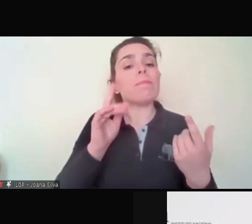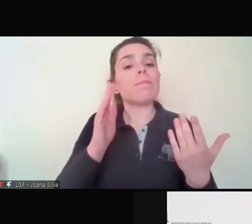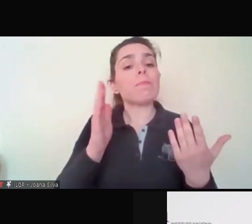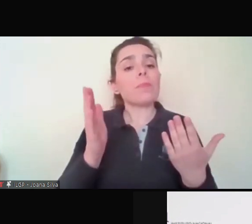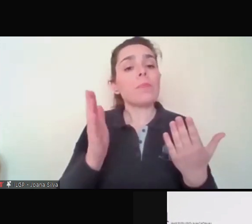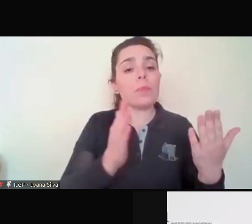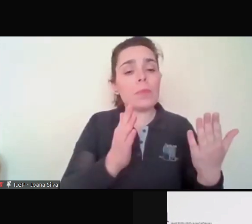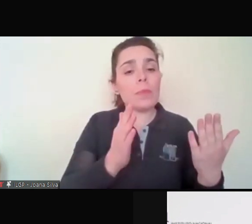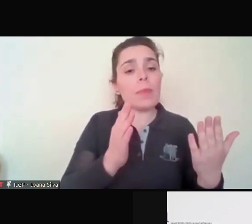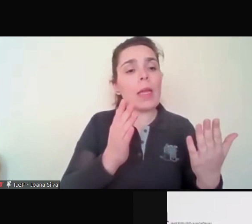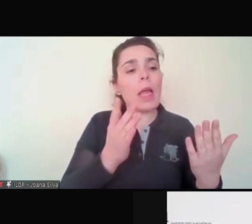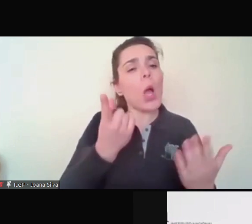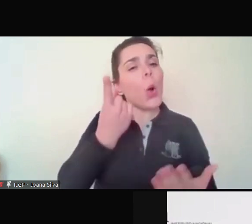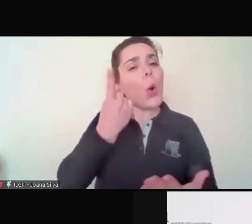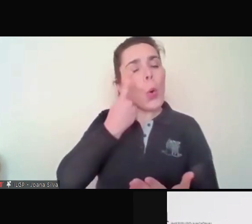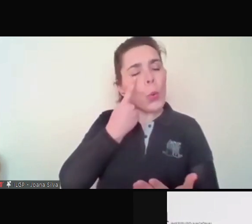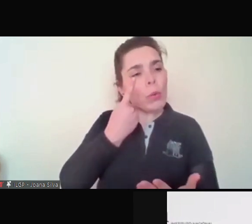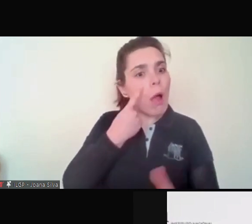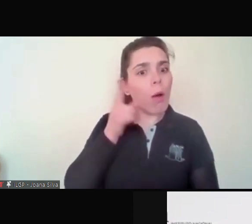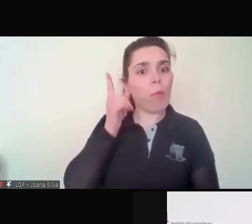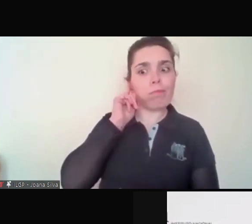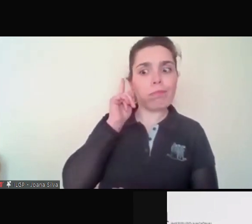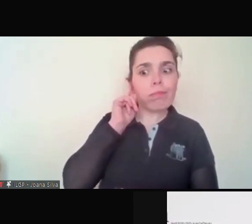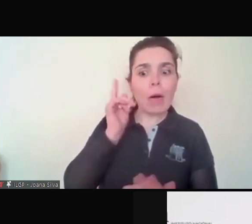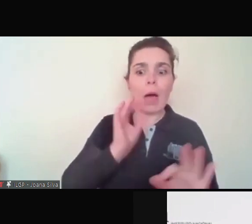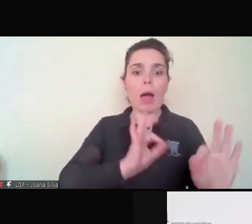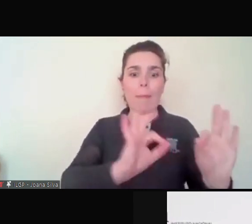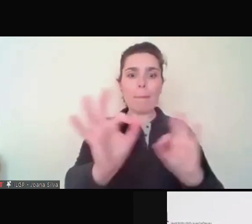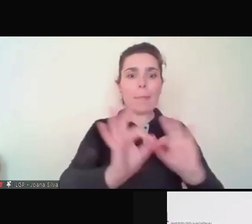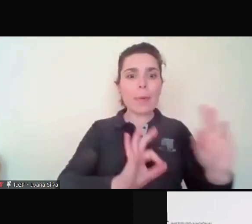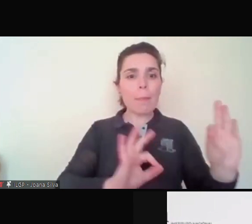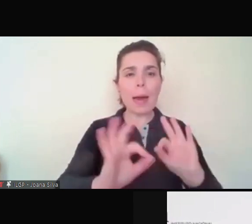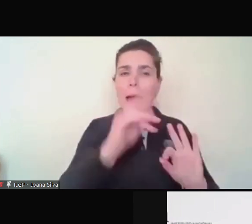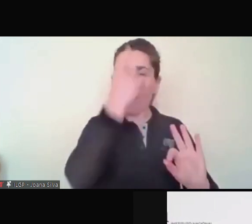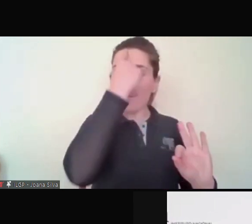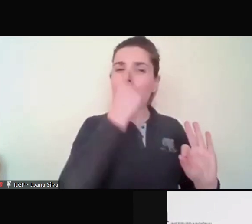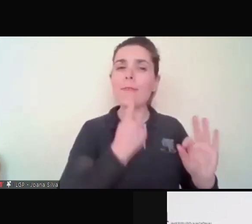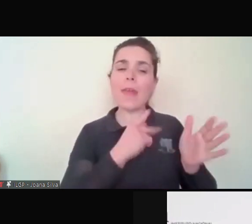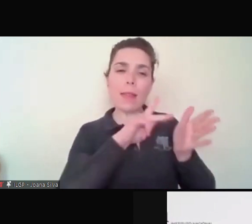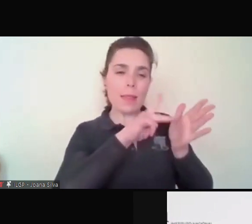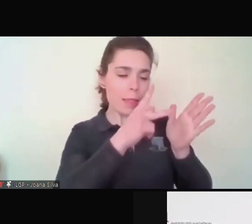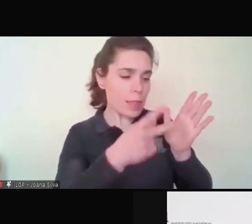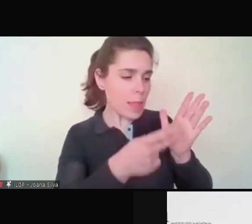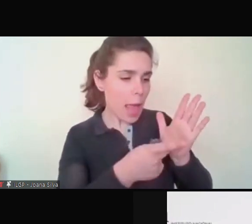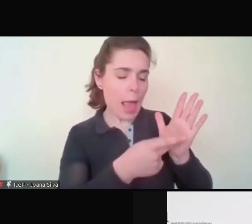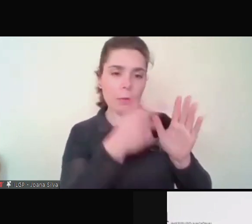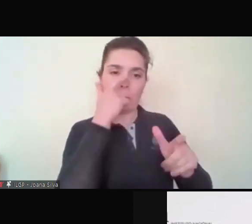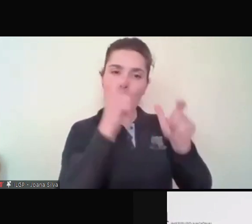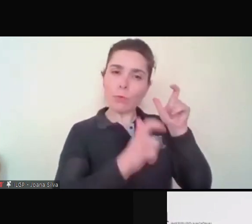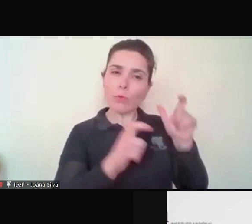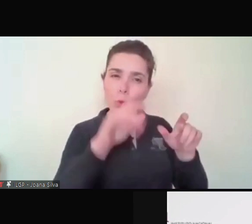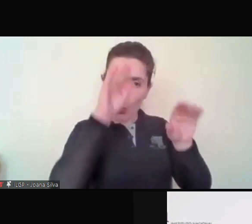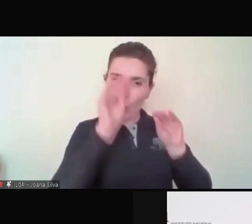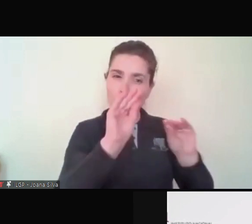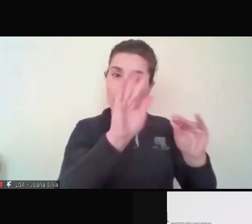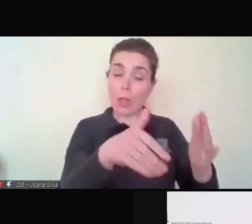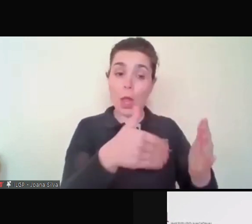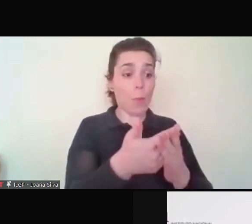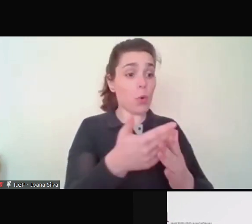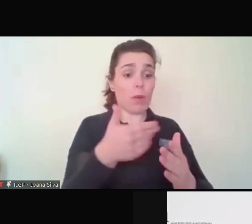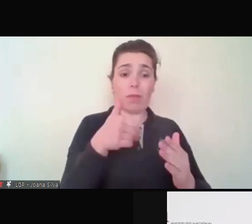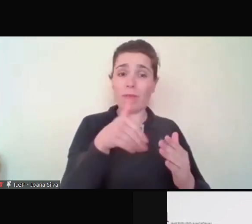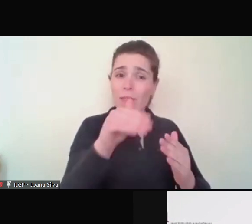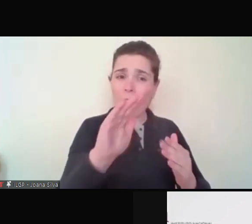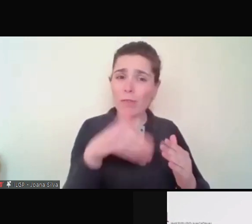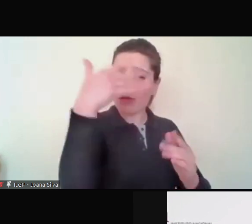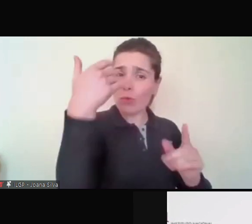o reconhecimento da importância de preparar os perfis mais técnicos da administração para os desafios que se avizinham,